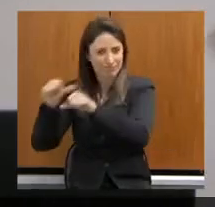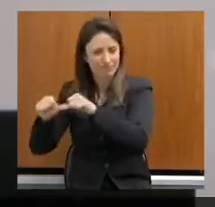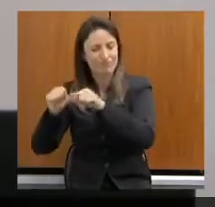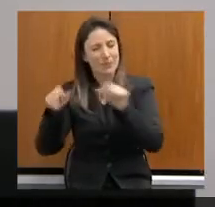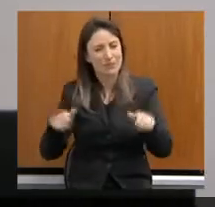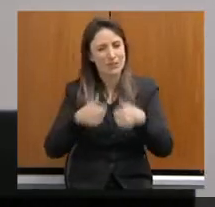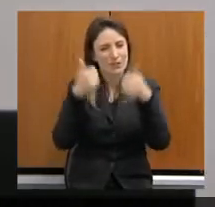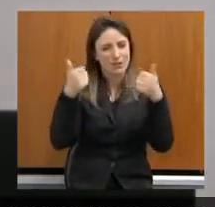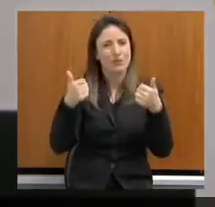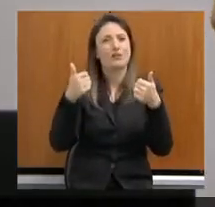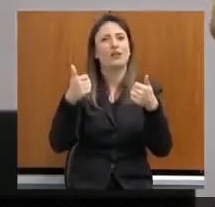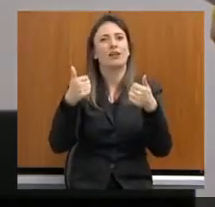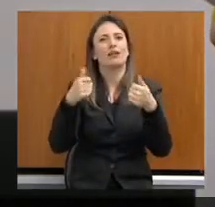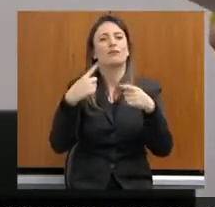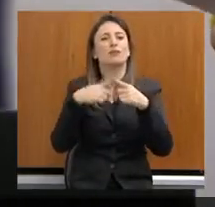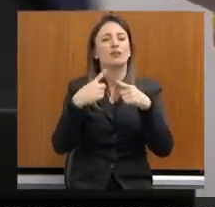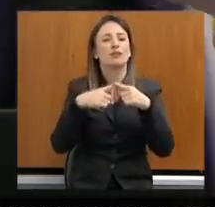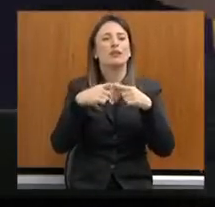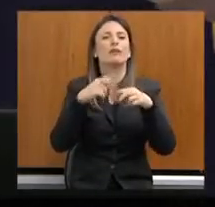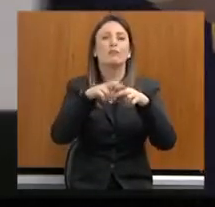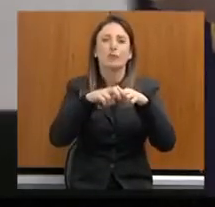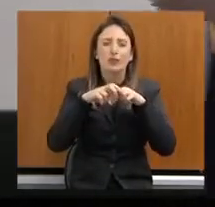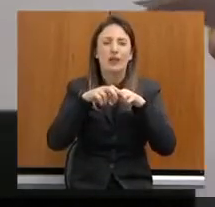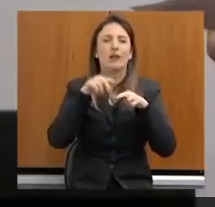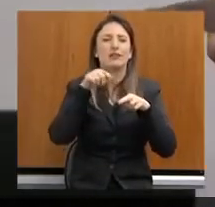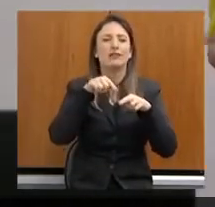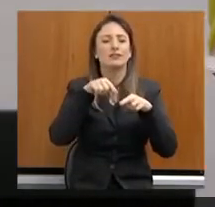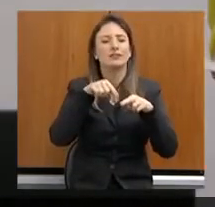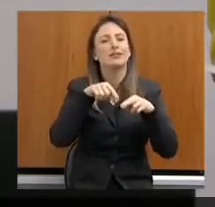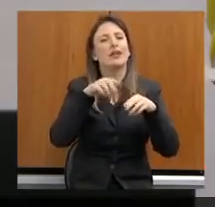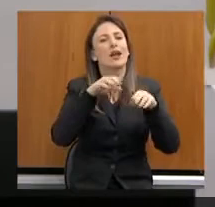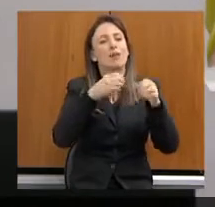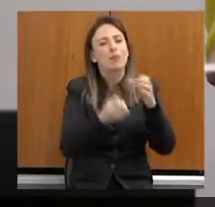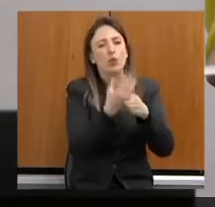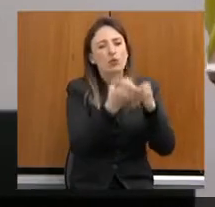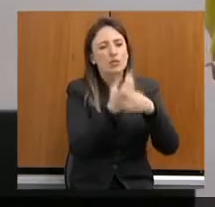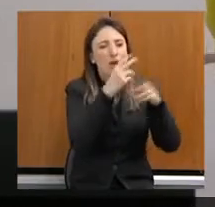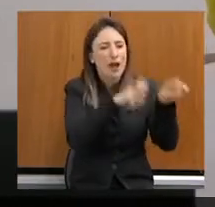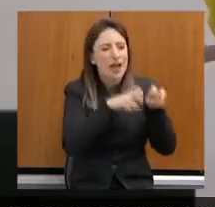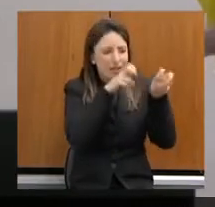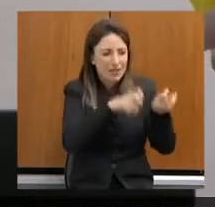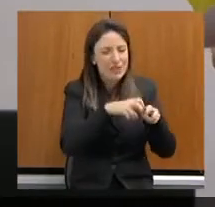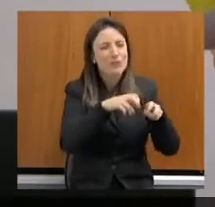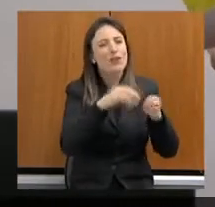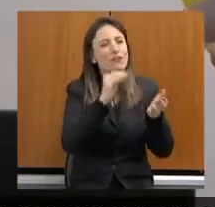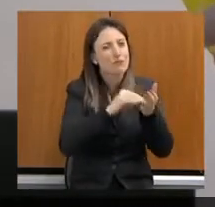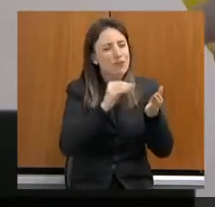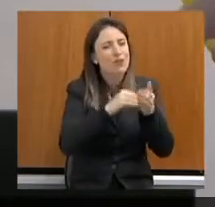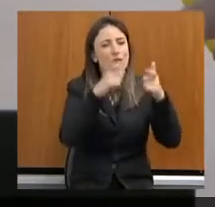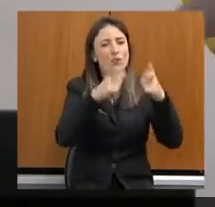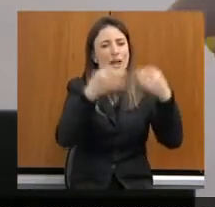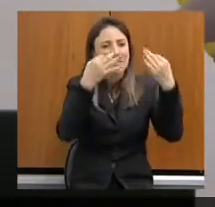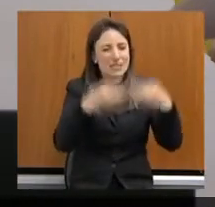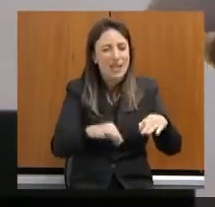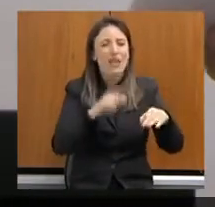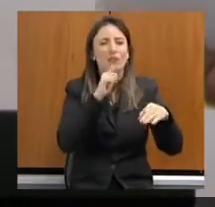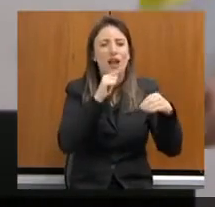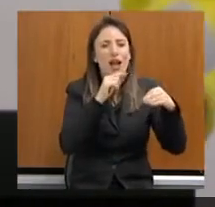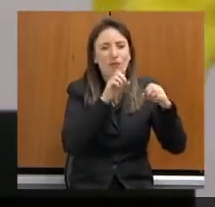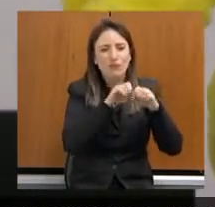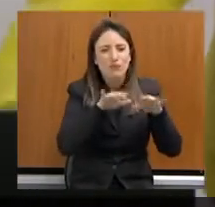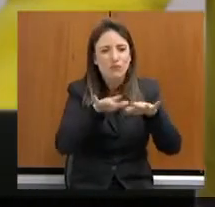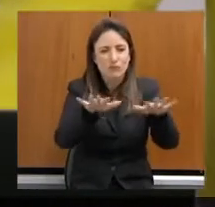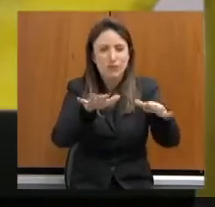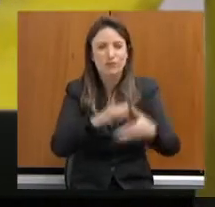da produção agrícola a ser escoada por estes trechos deputado Carlos